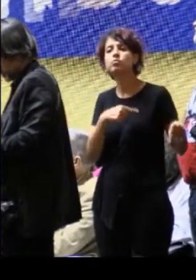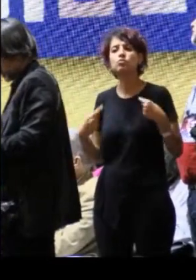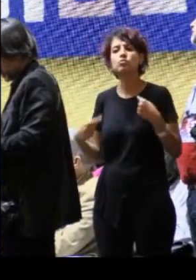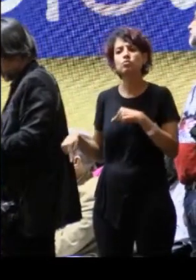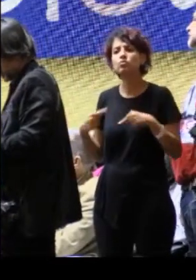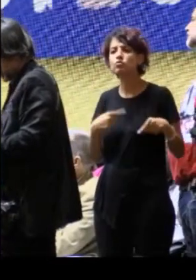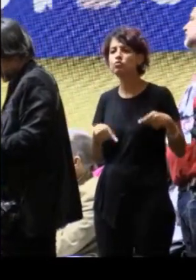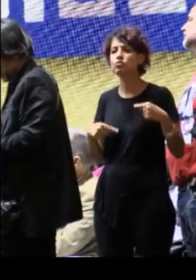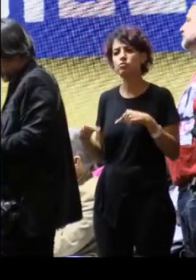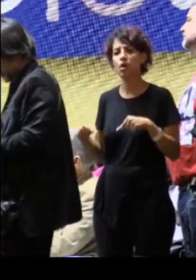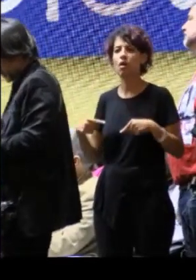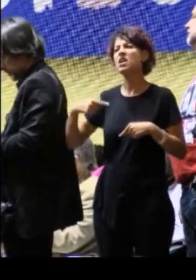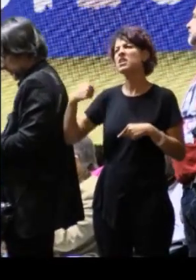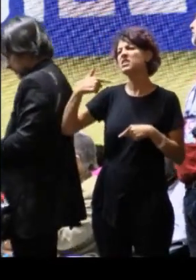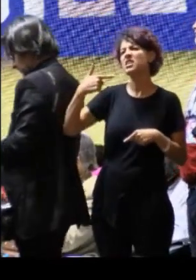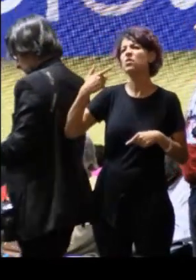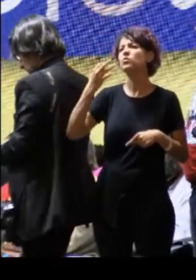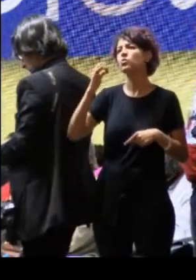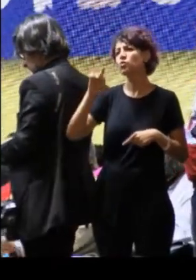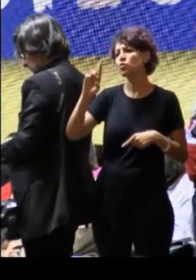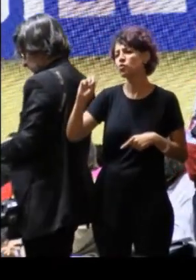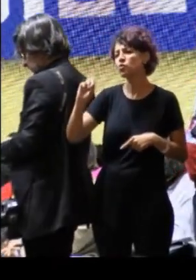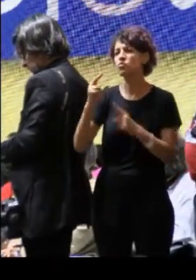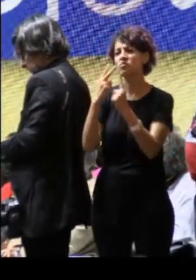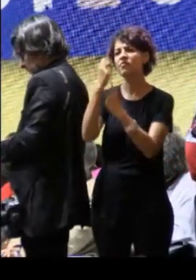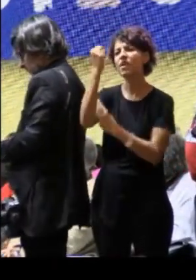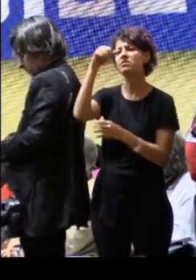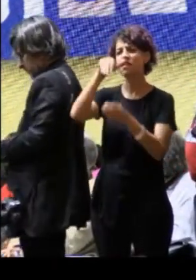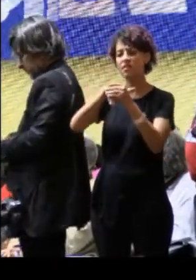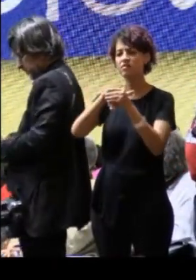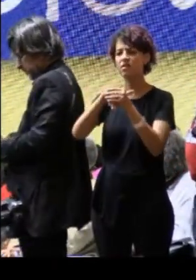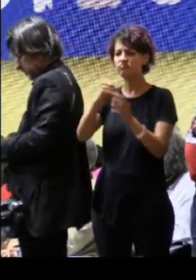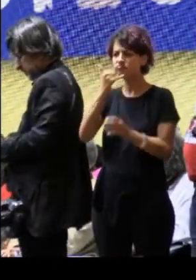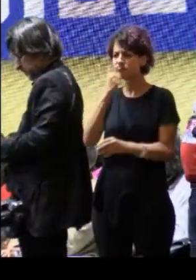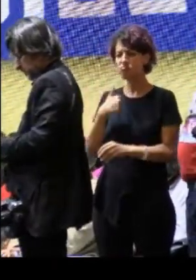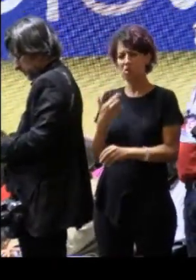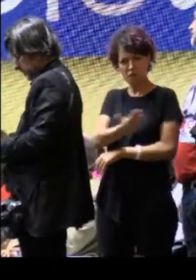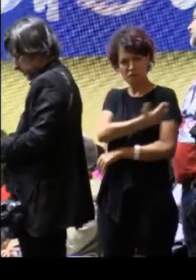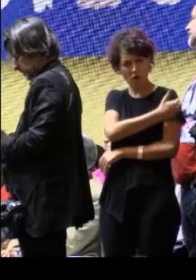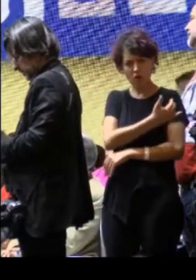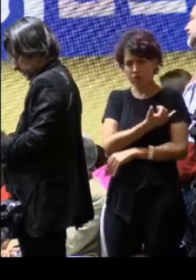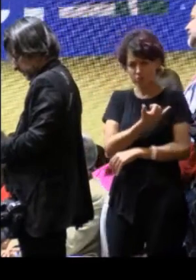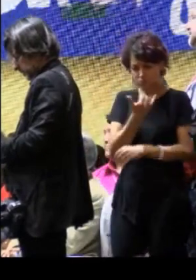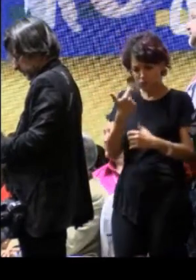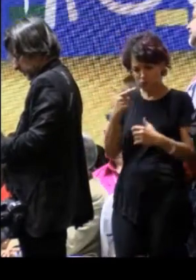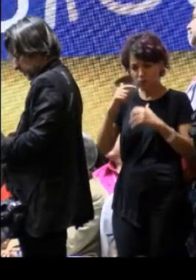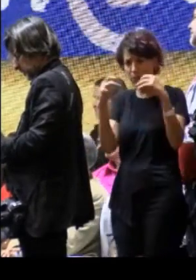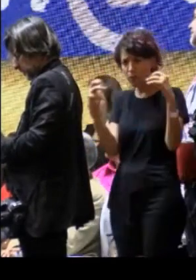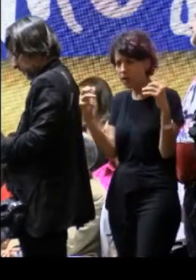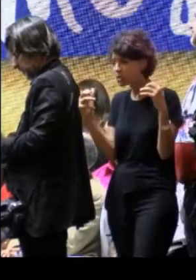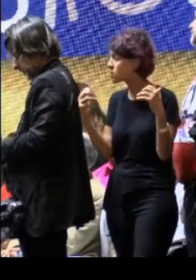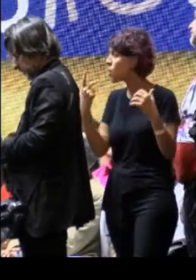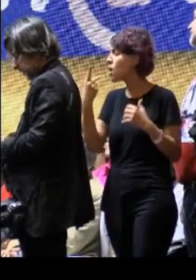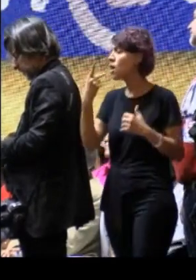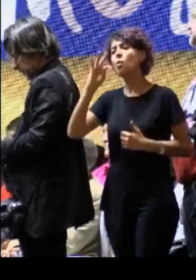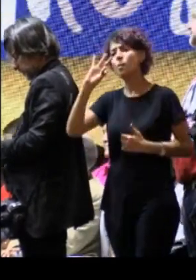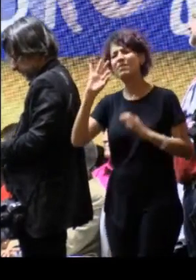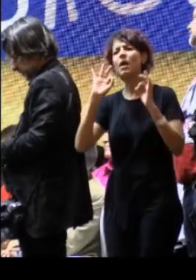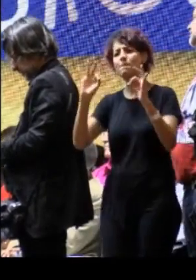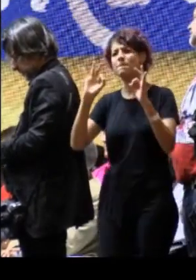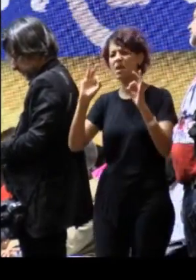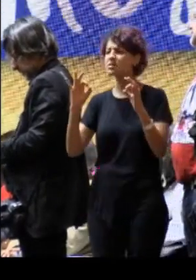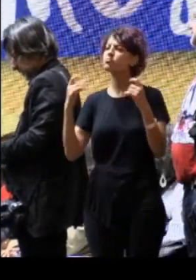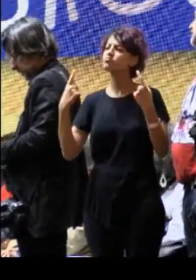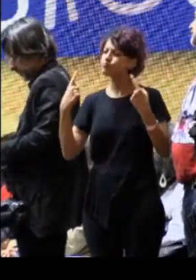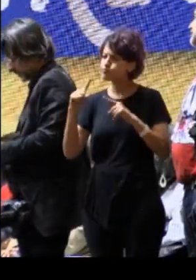quem vai para o segundo turno, quem ganha eleição. Se a gente ficar de fora, não vamos dar lugar nenhum. E o PT polarizou em